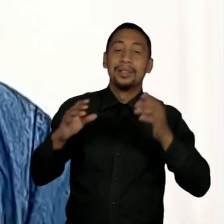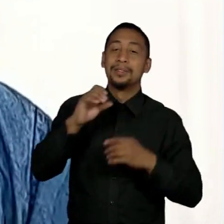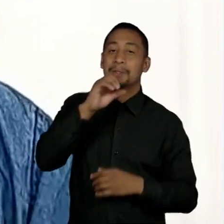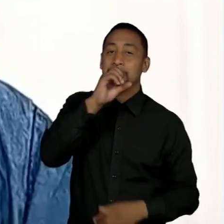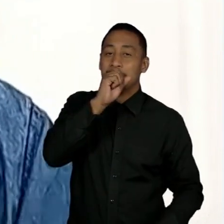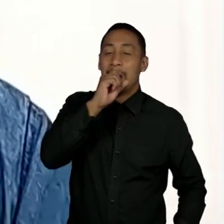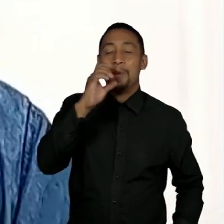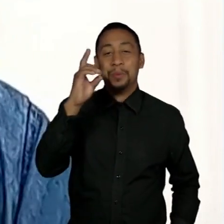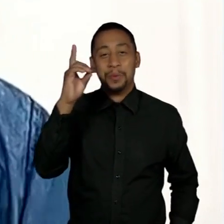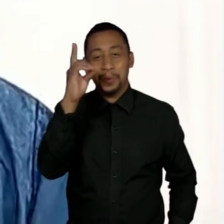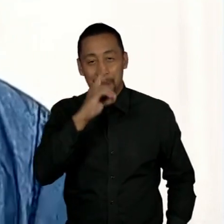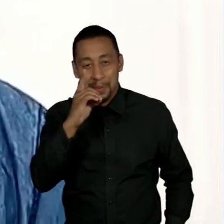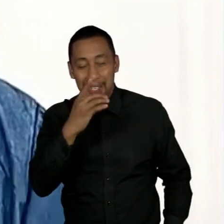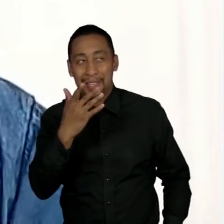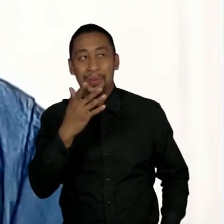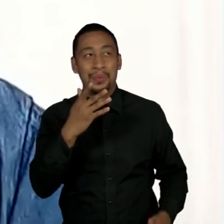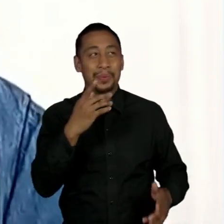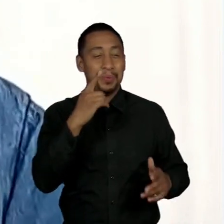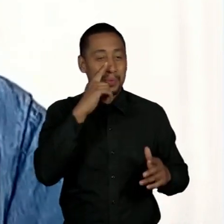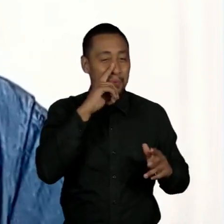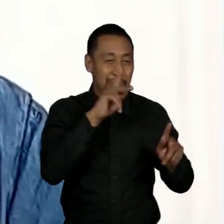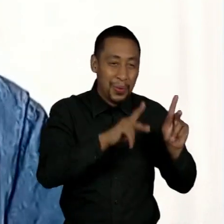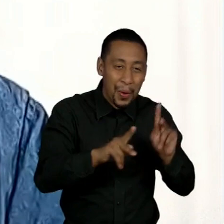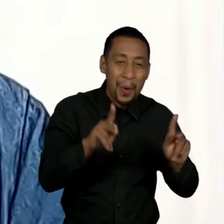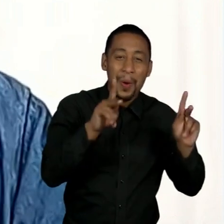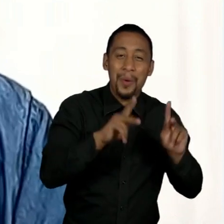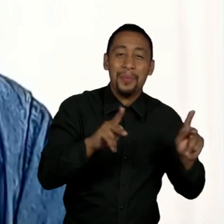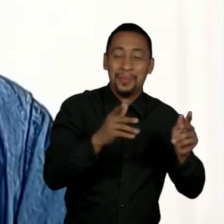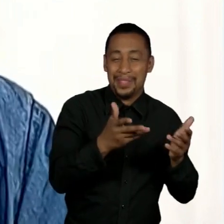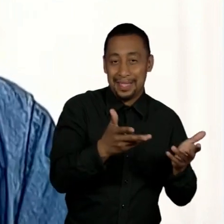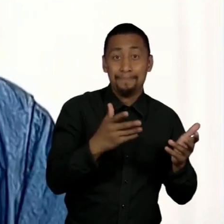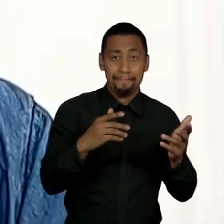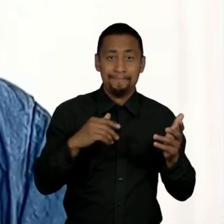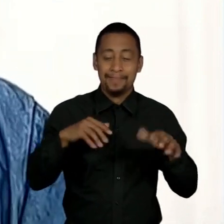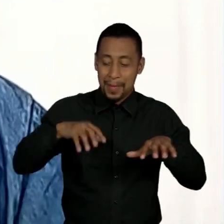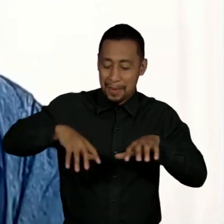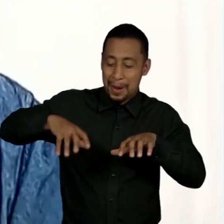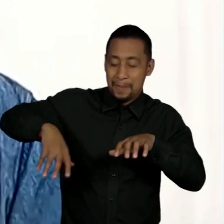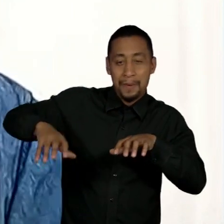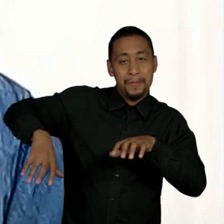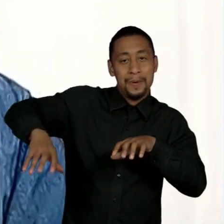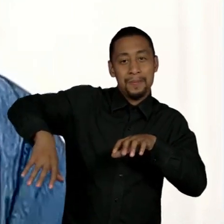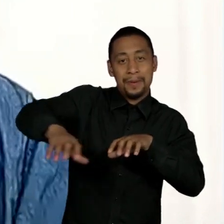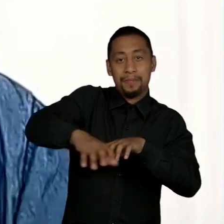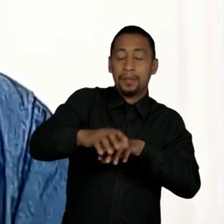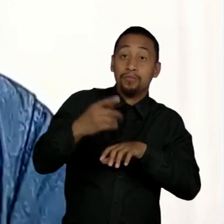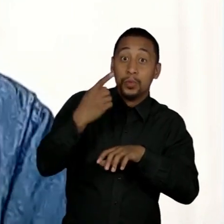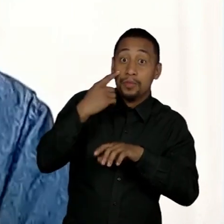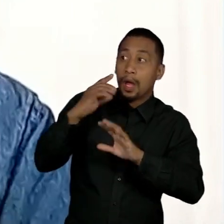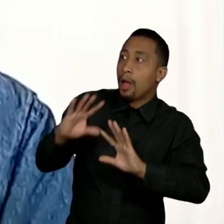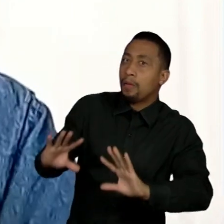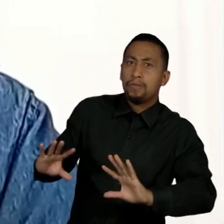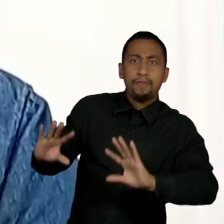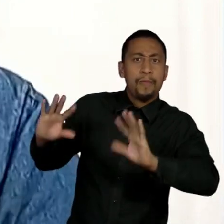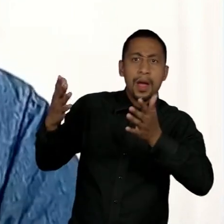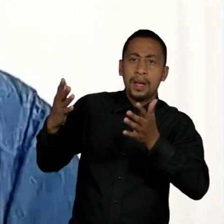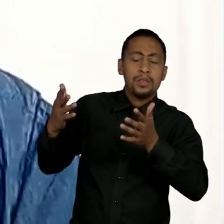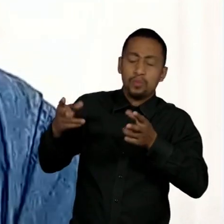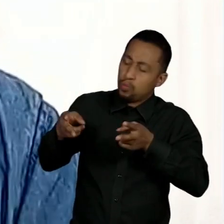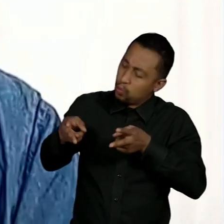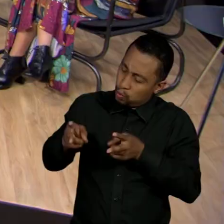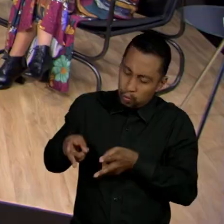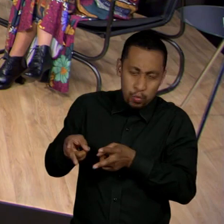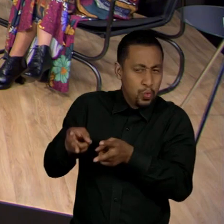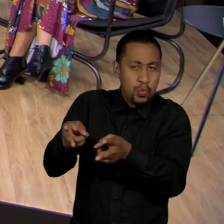nos shoppings, enfim. Então, por toda a cidade, nós vamos notar que o São João ele não encerra no mês